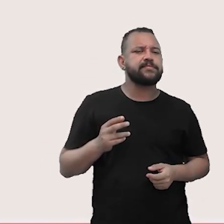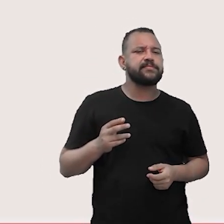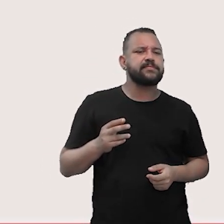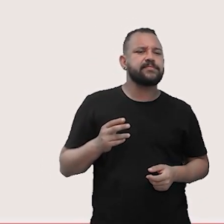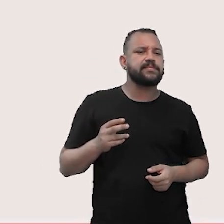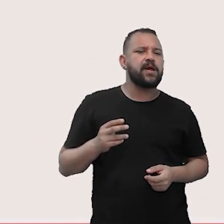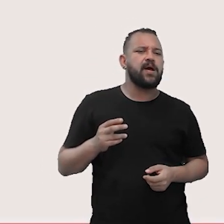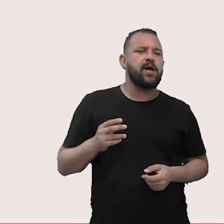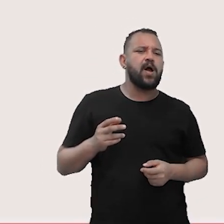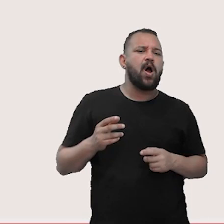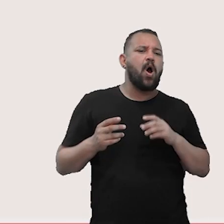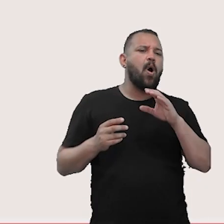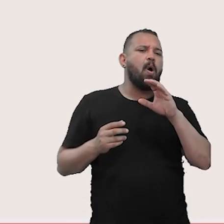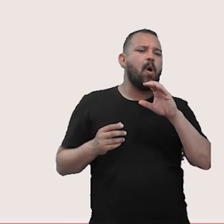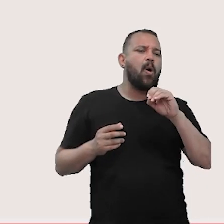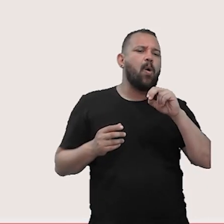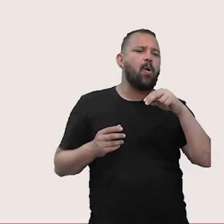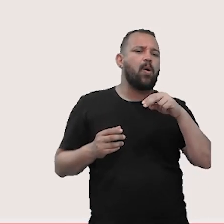conativa.